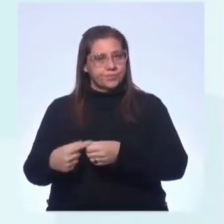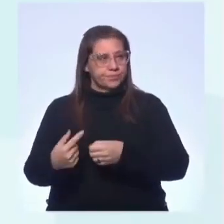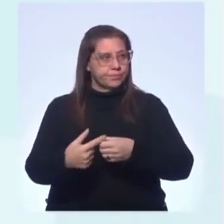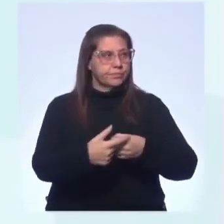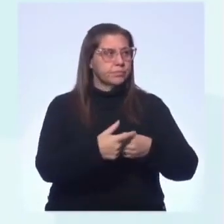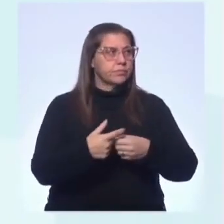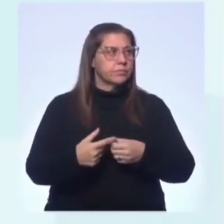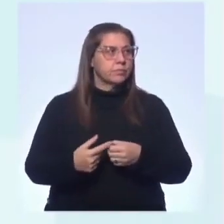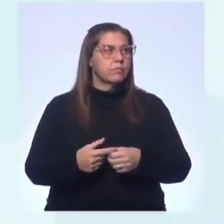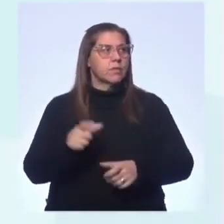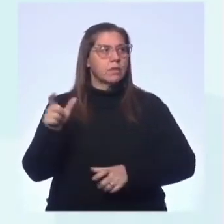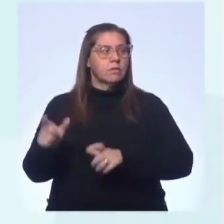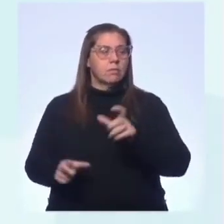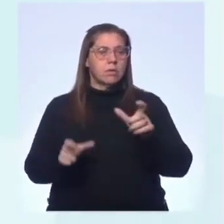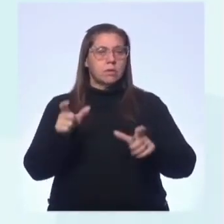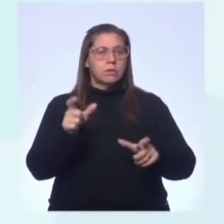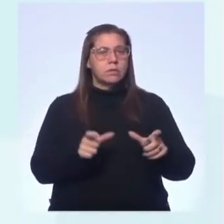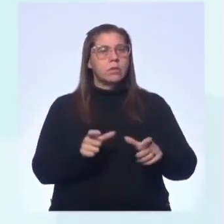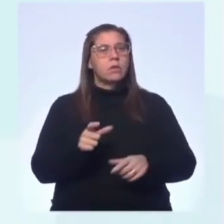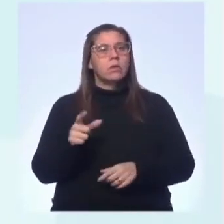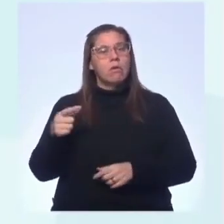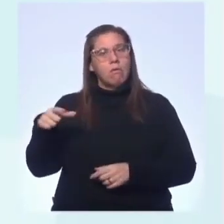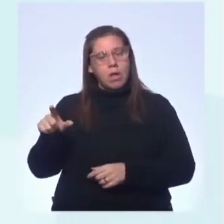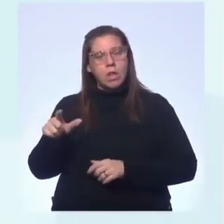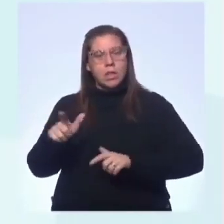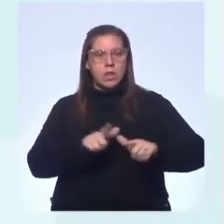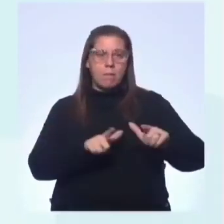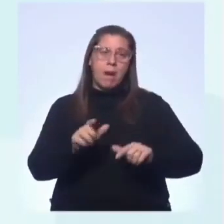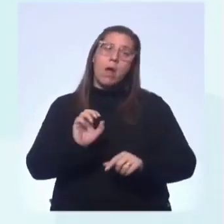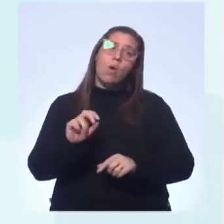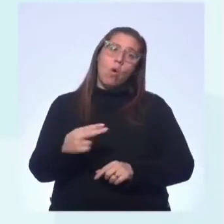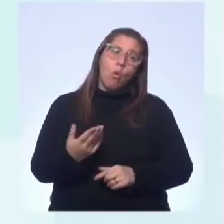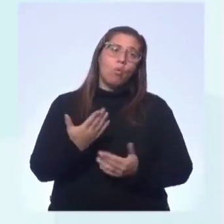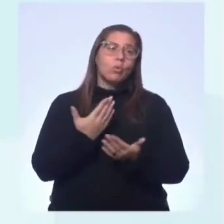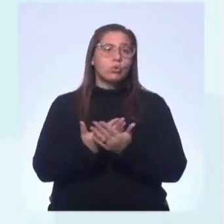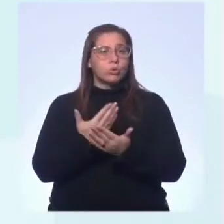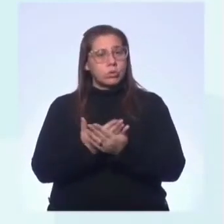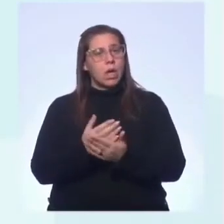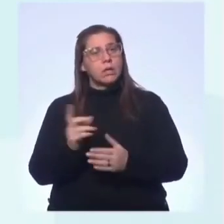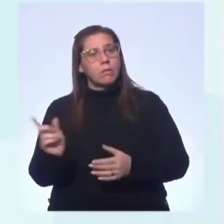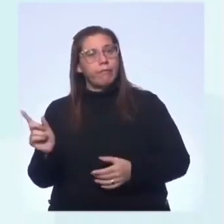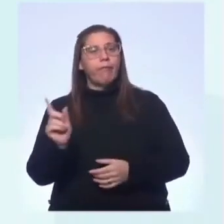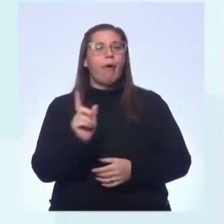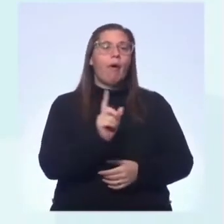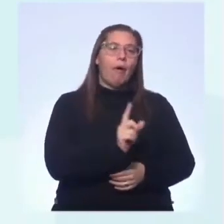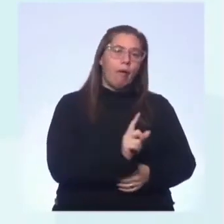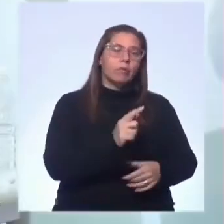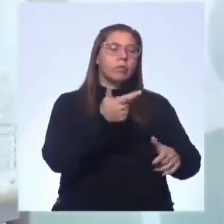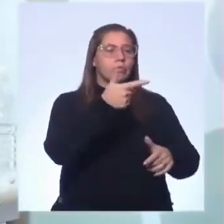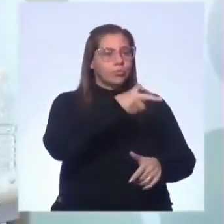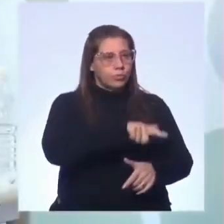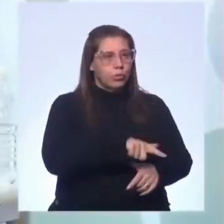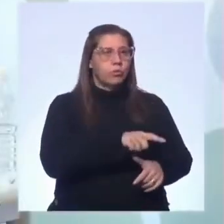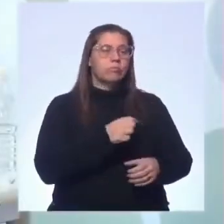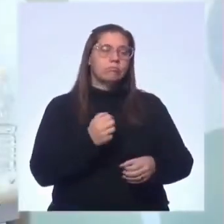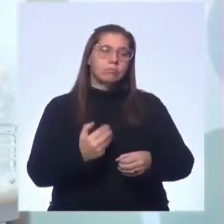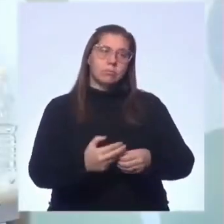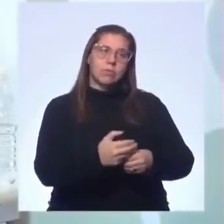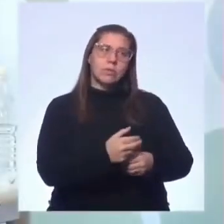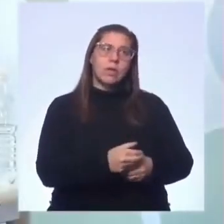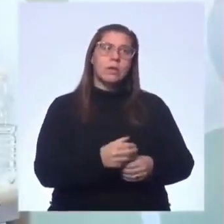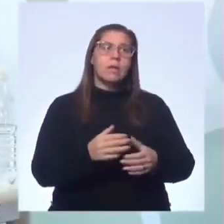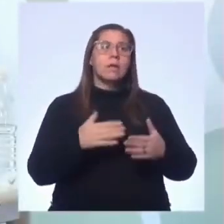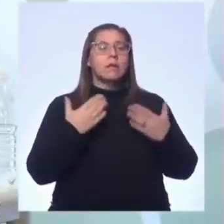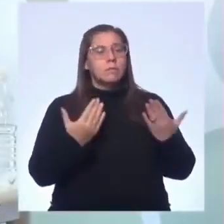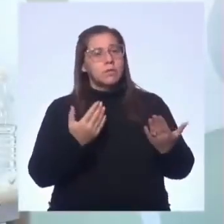né, que as pessoas vão, né, para trabalhar ou para estudar e depois retornam aí para os seus municípios. Então, por isso que